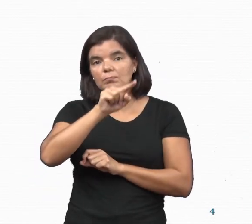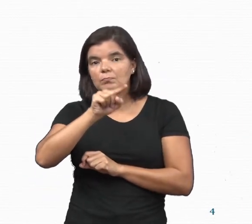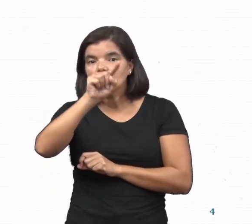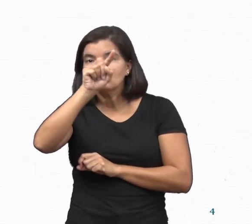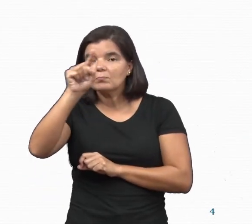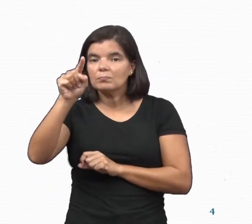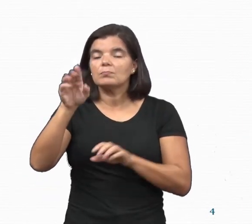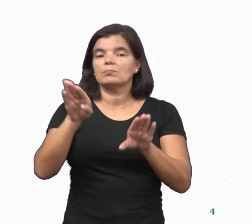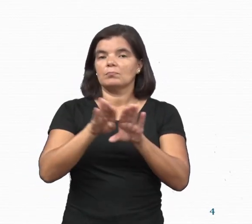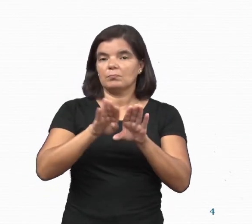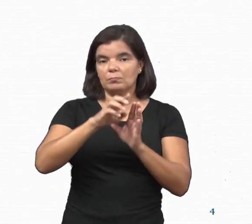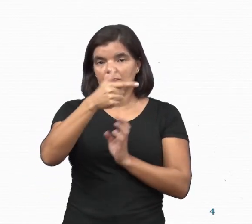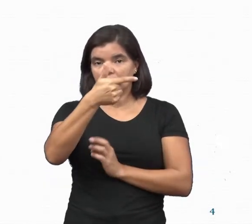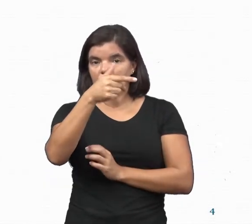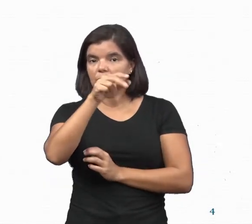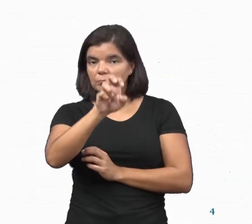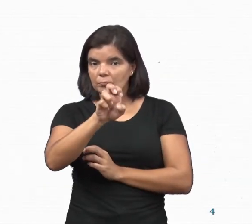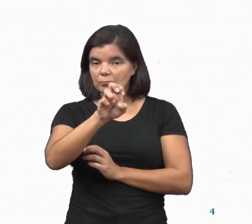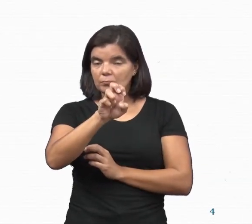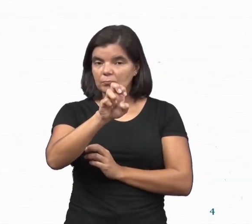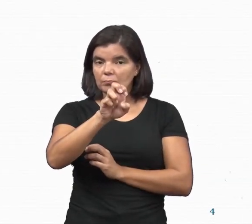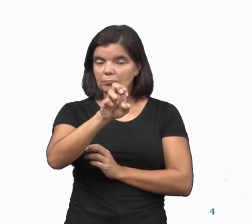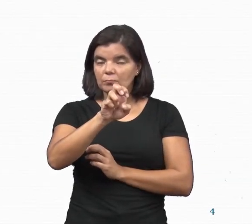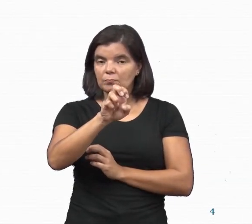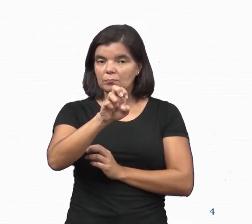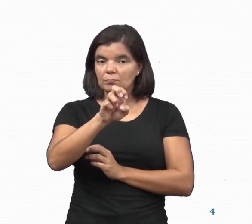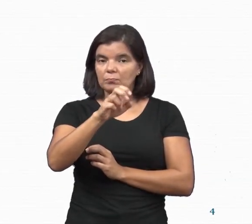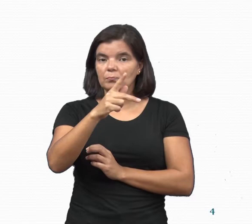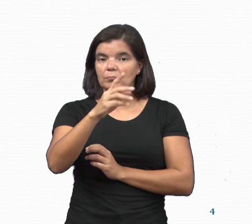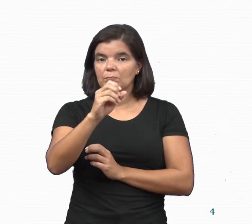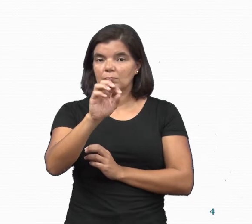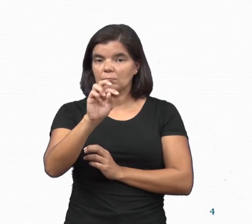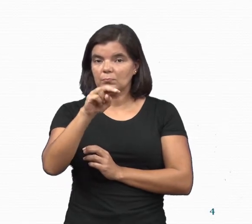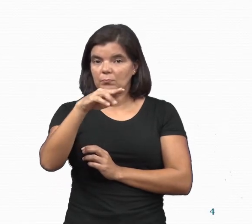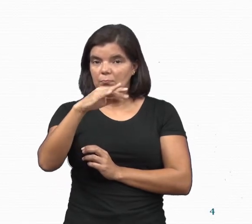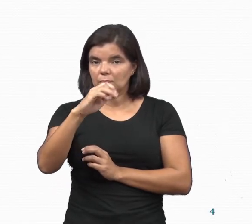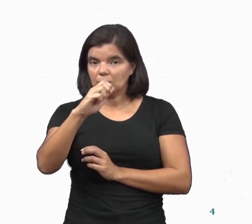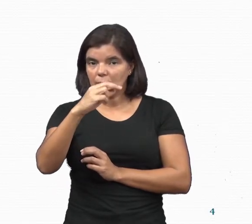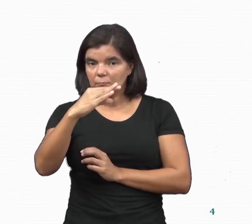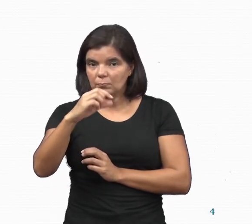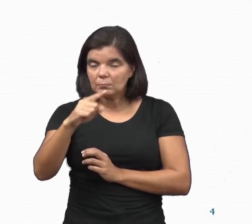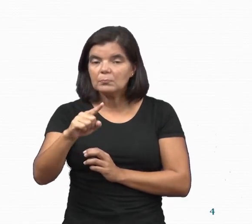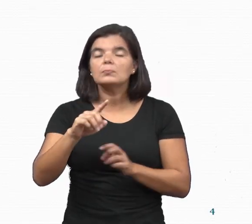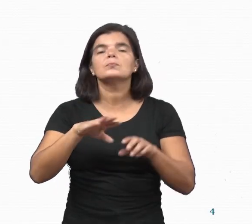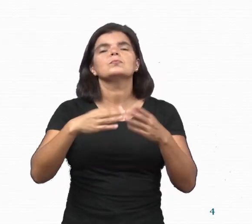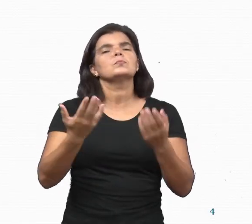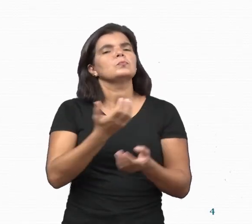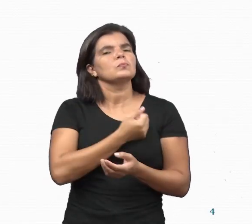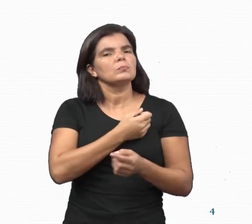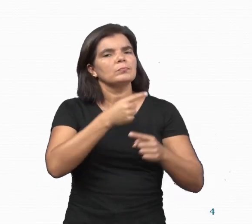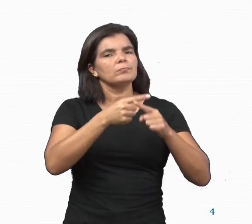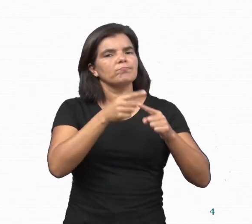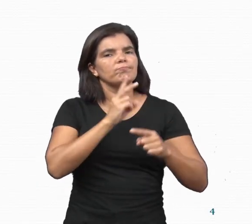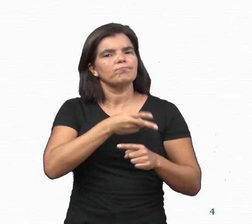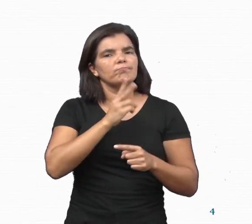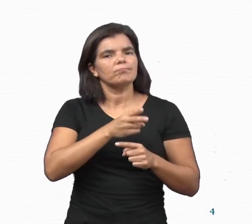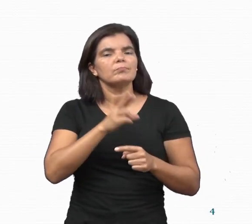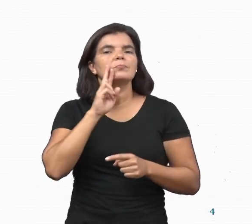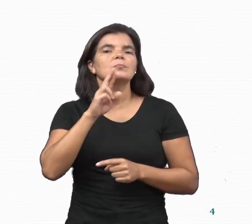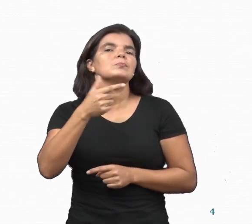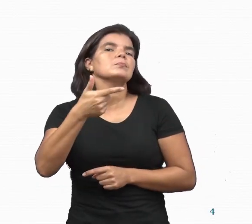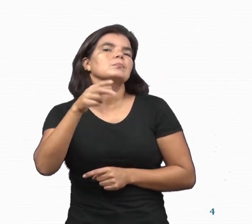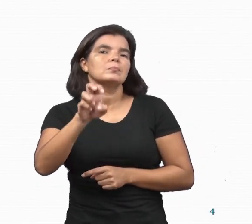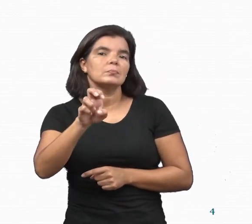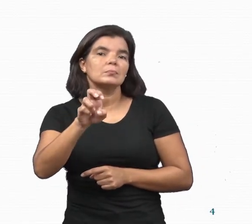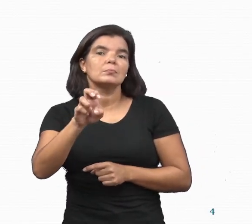Colocando aqui também a potenciação e resolvo a raiz de 25. Qual o número que multiplicado por ele mesmo vai dar 25?